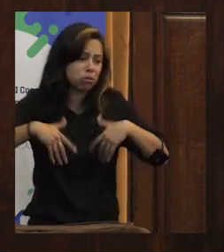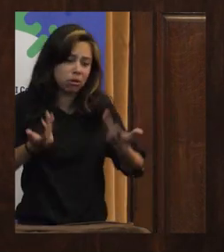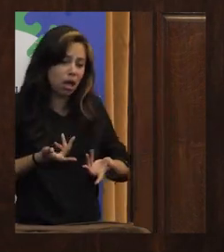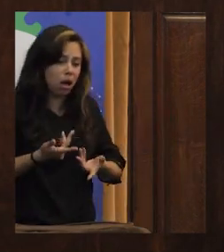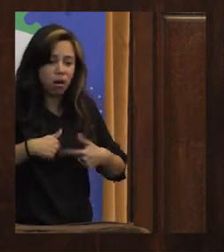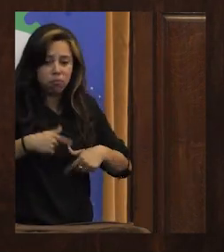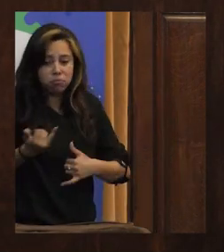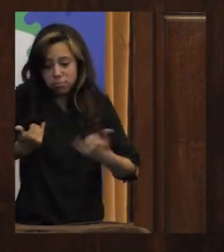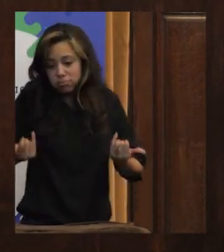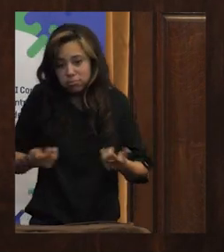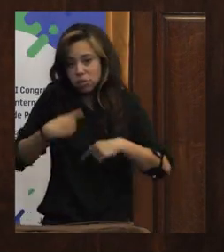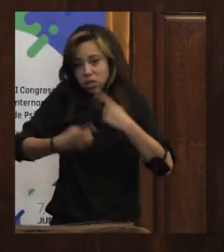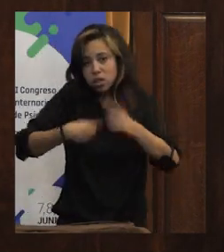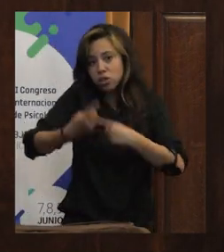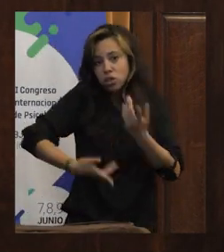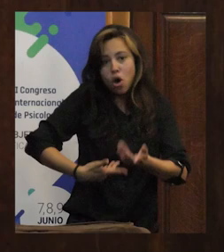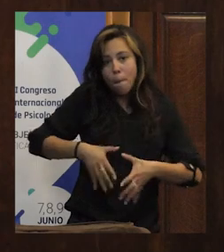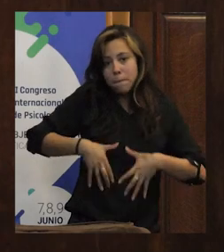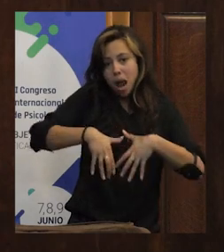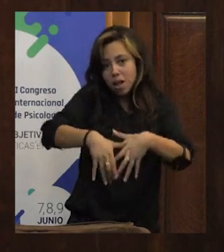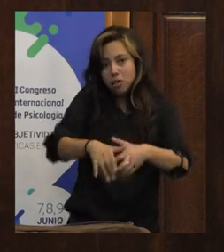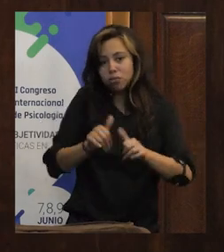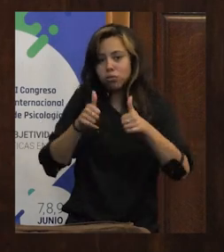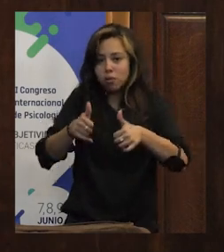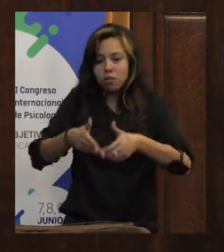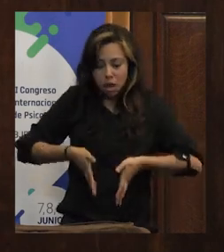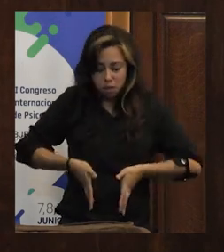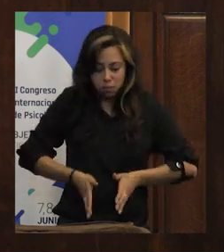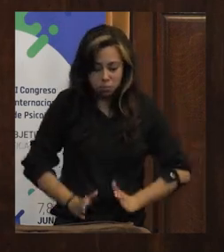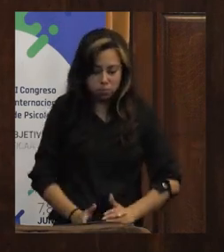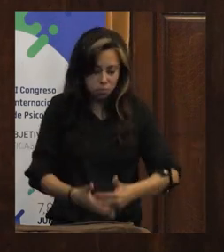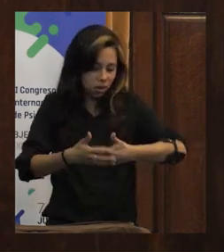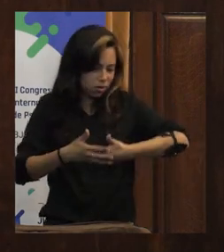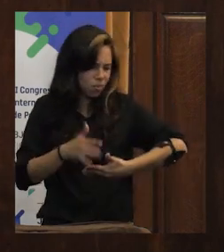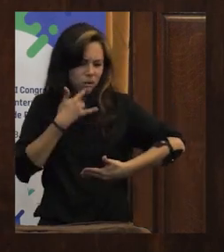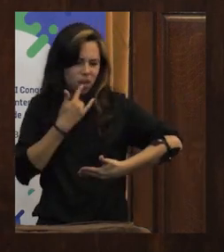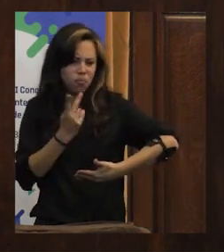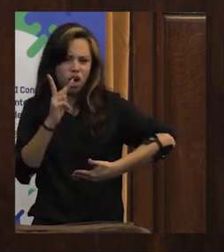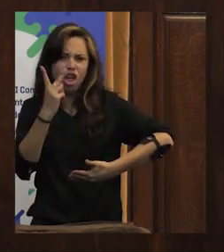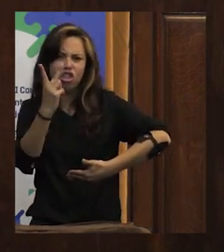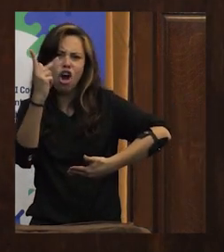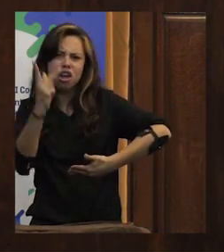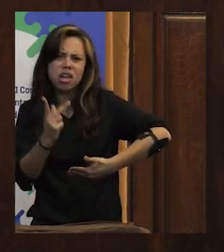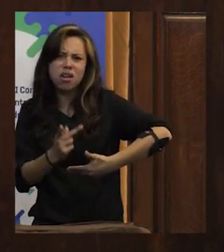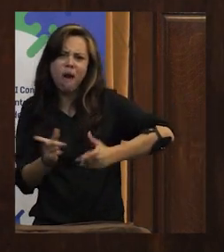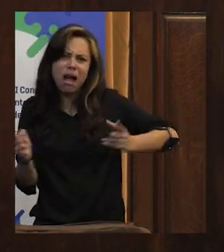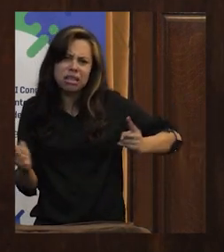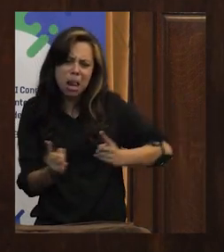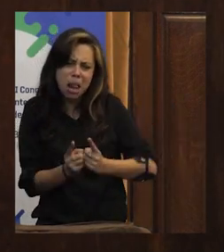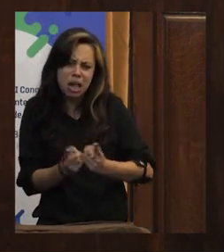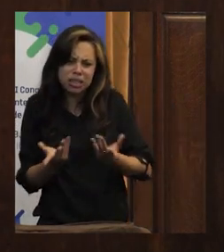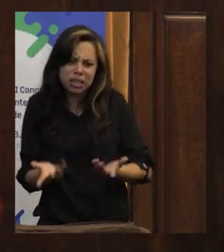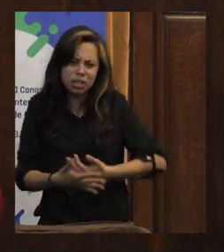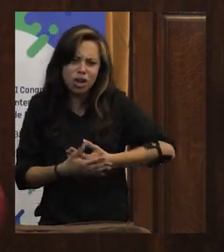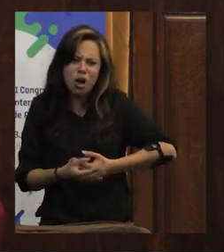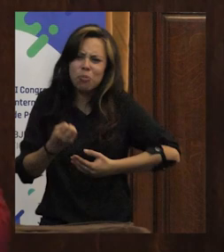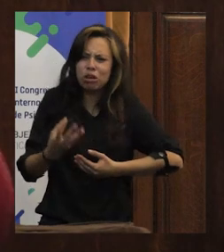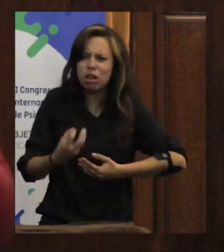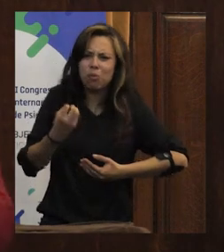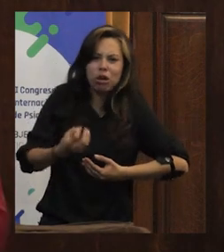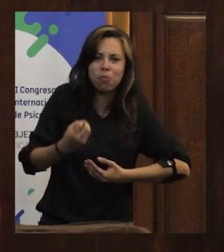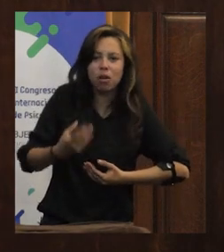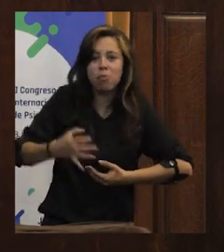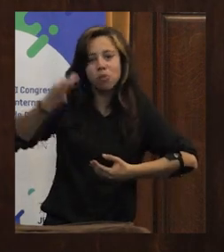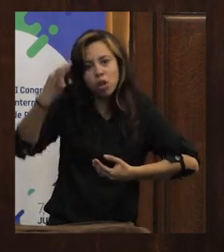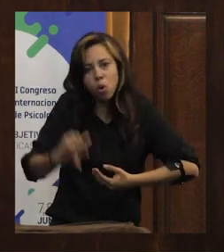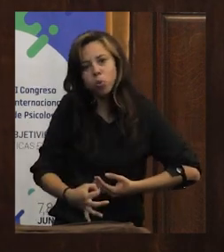con apenas 2 kilos porque tú, ta, ta, ta, ta, ta, ta, ta. O no puedes comer